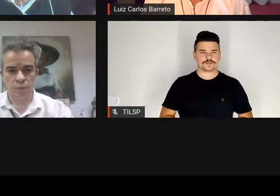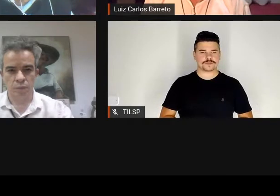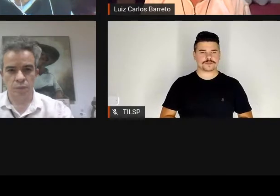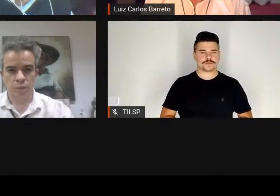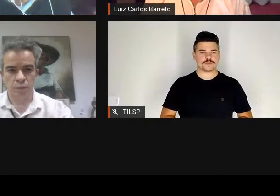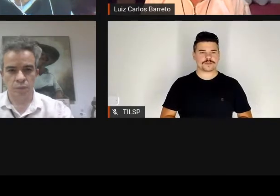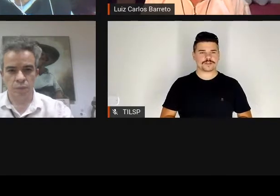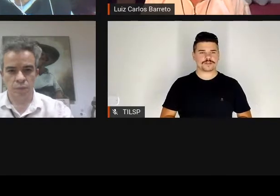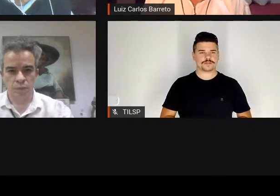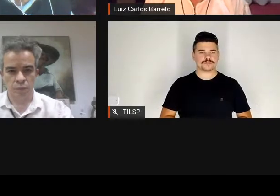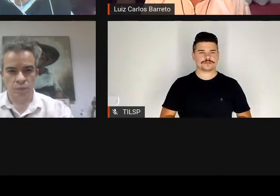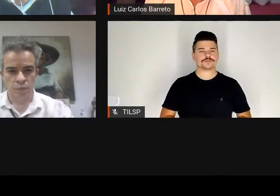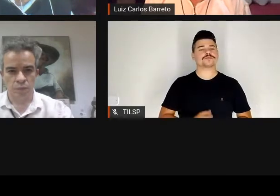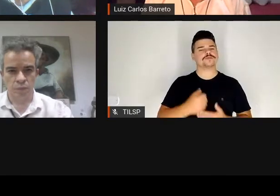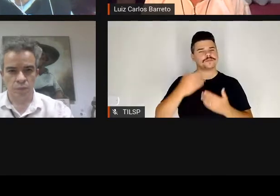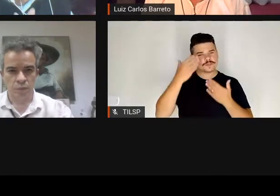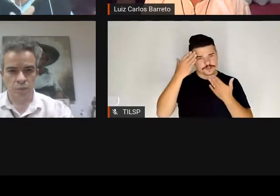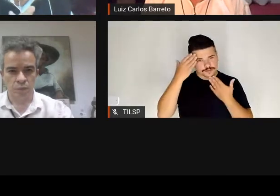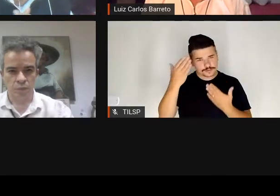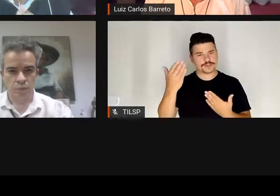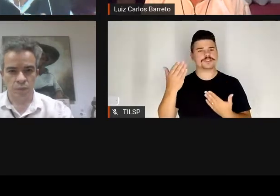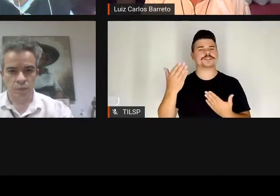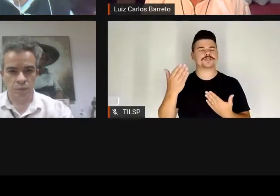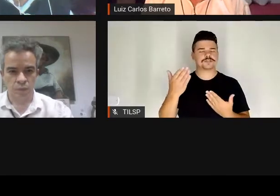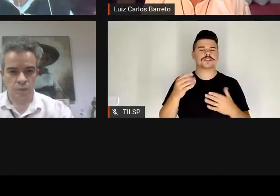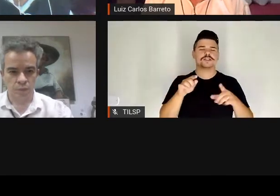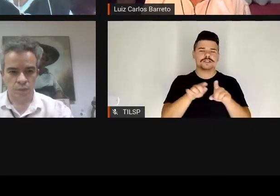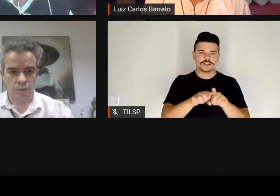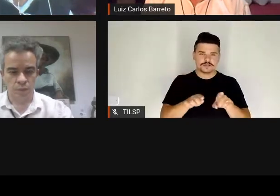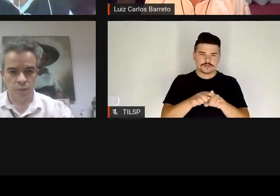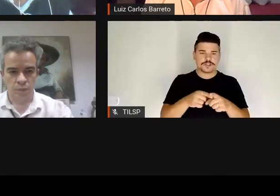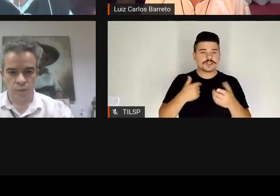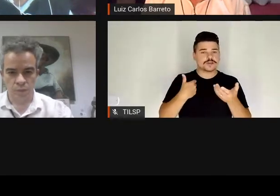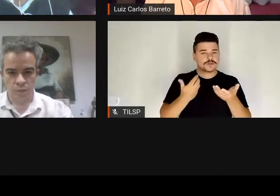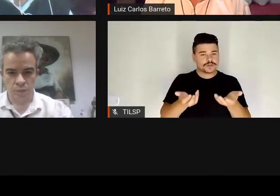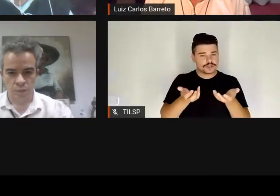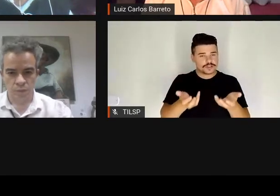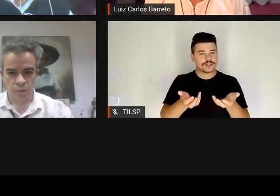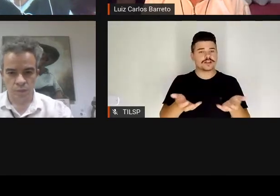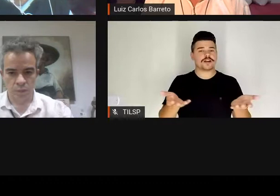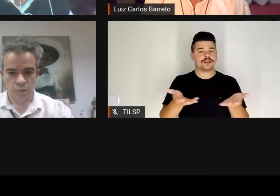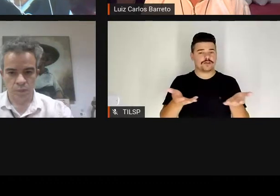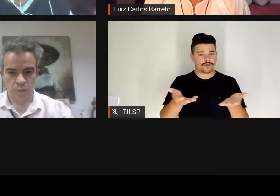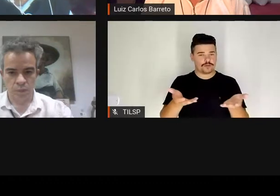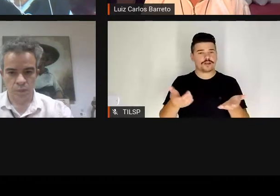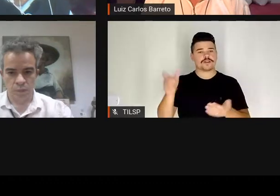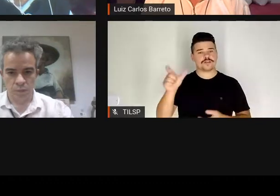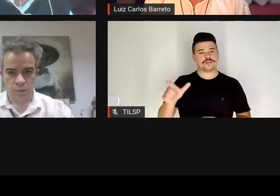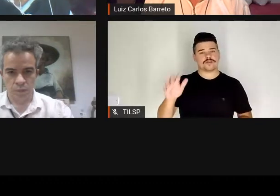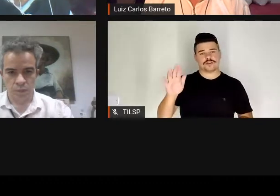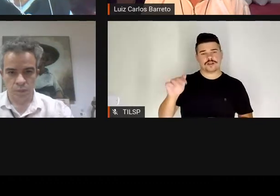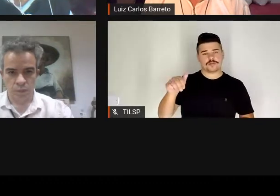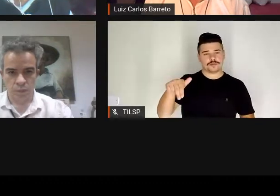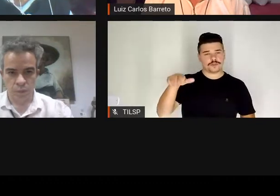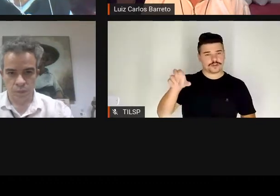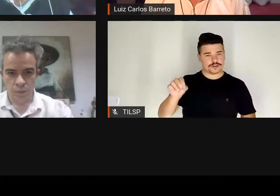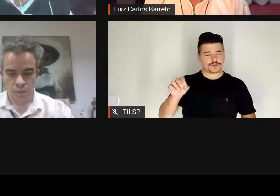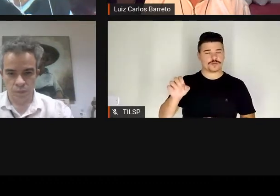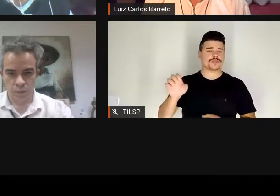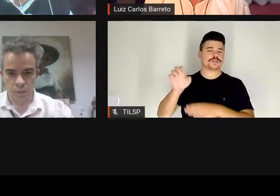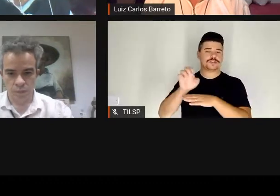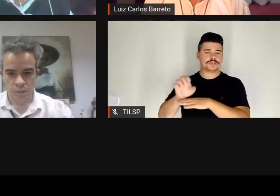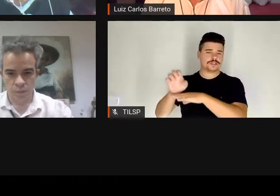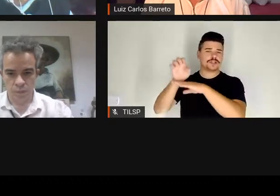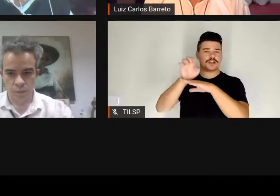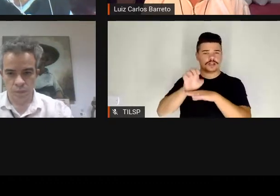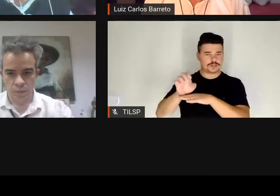Obrigado, Tardan. Muito obrigado. Queria, então, também passar para Fabiano Piuba, secretário de Cultura